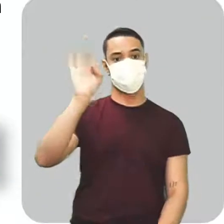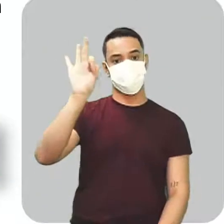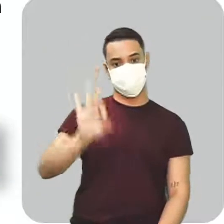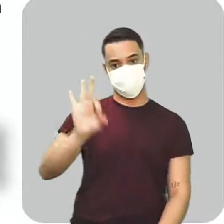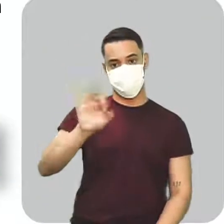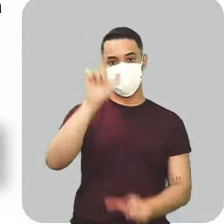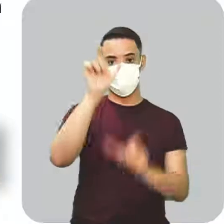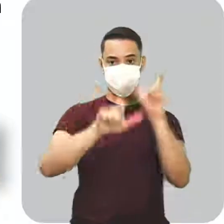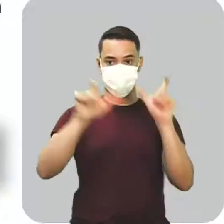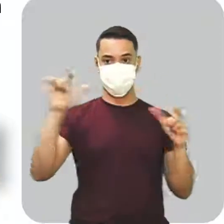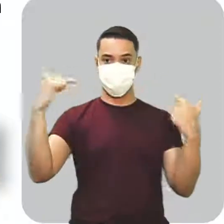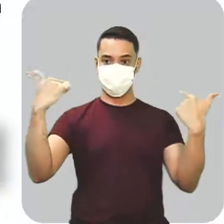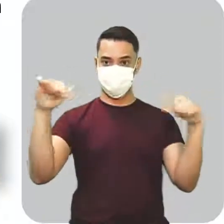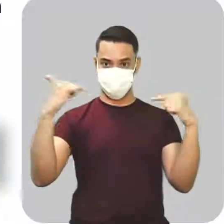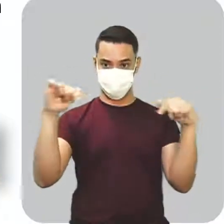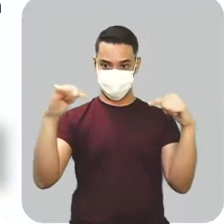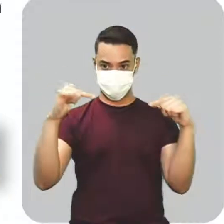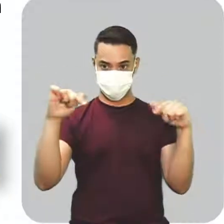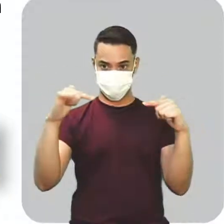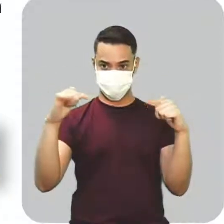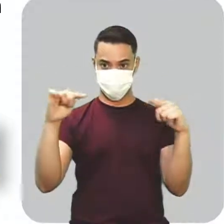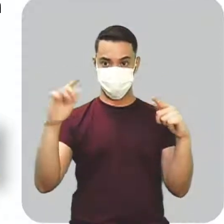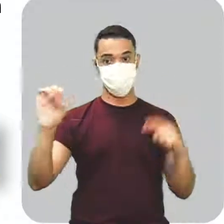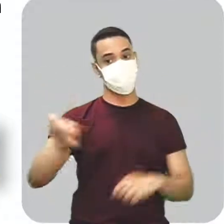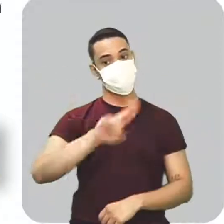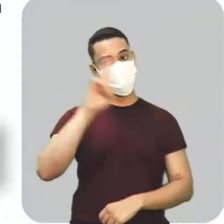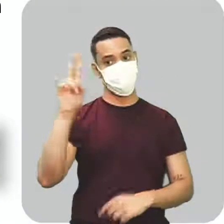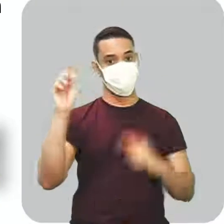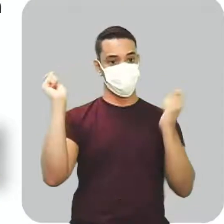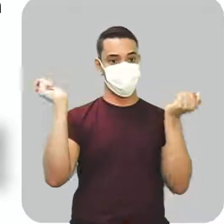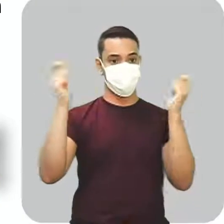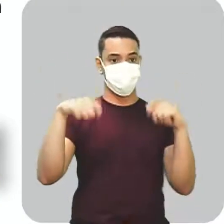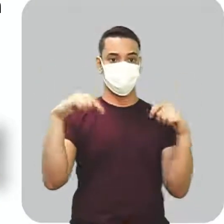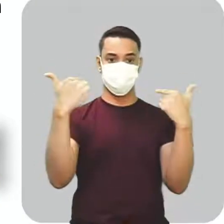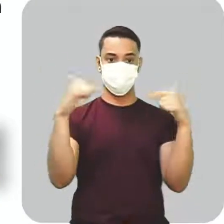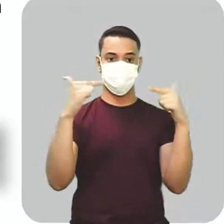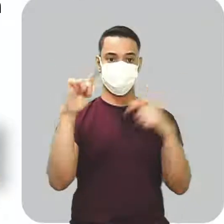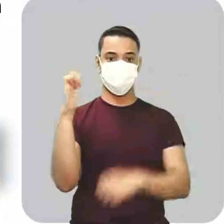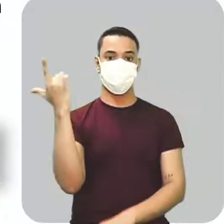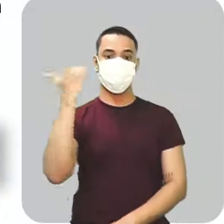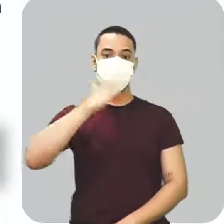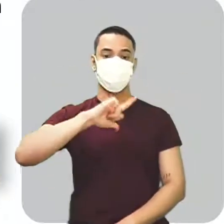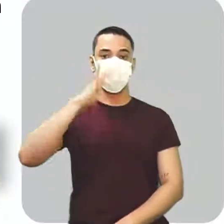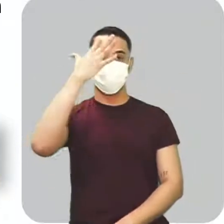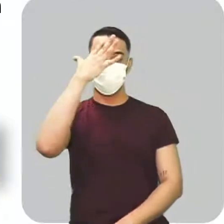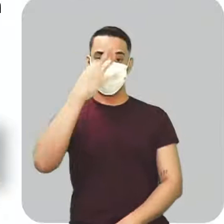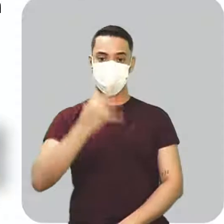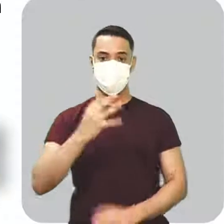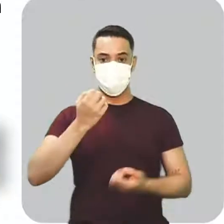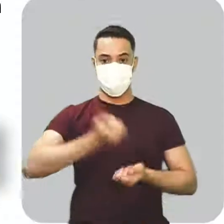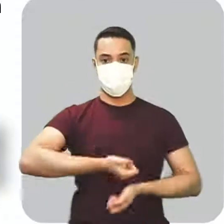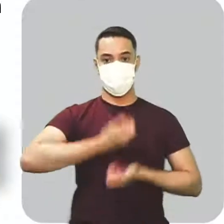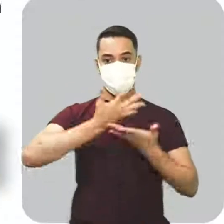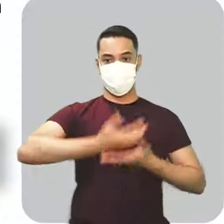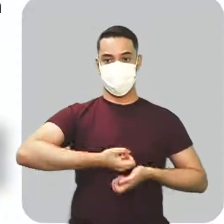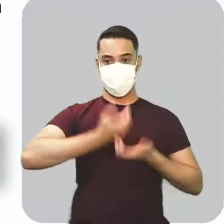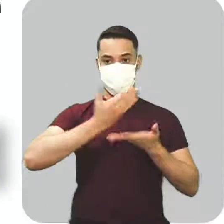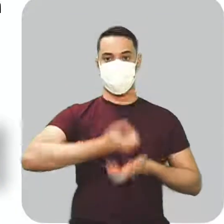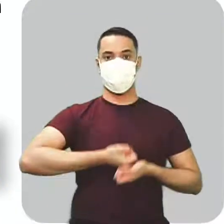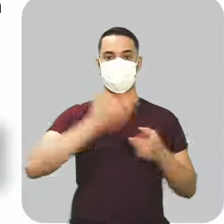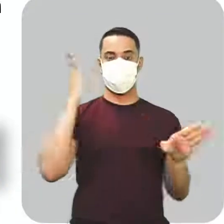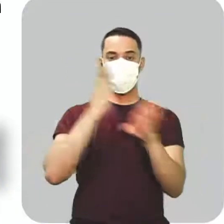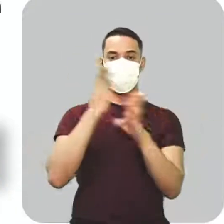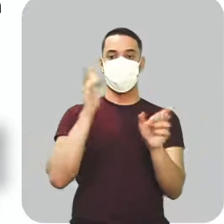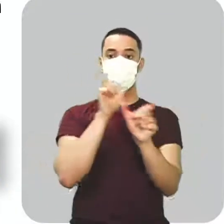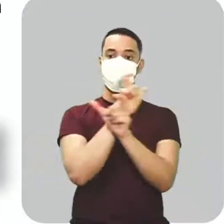das pessoas que trabalham ou poderiam trabalhar conseguem compreender e se expressar através